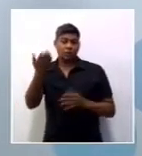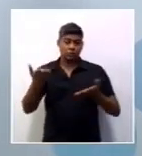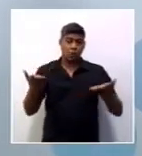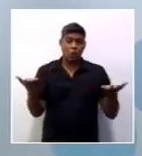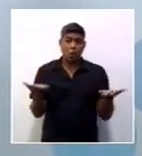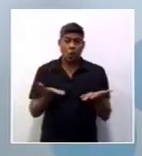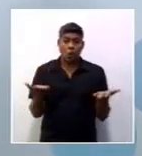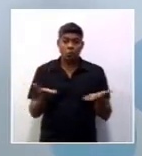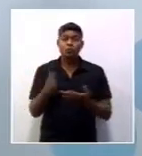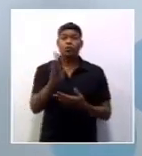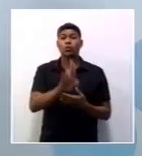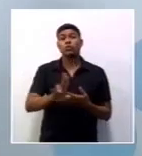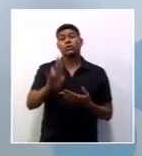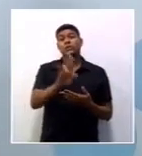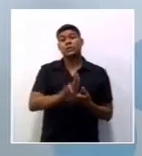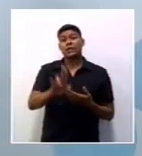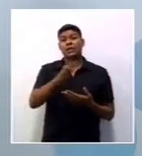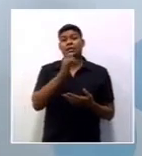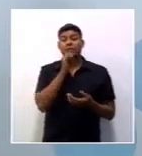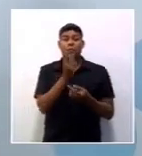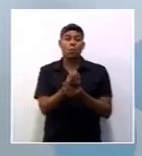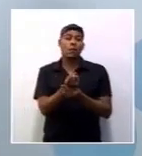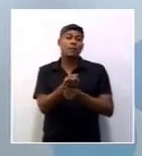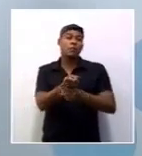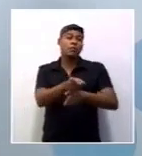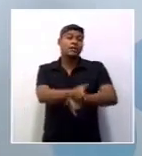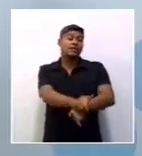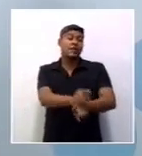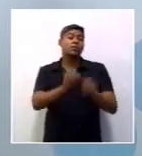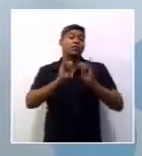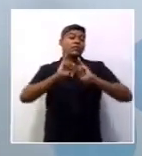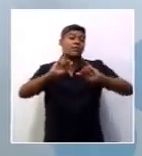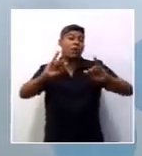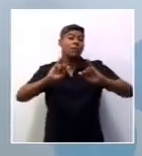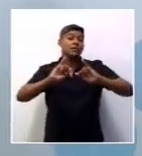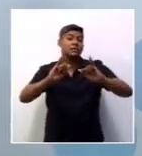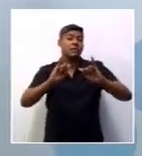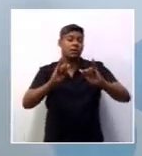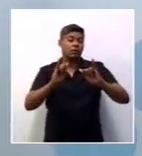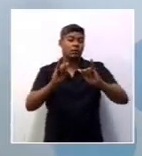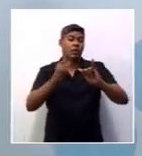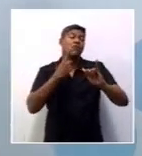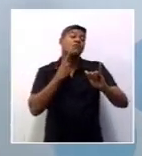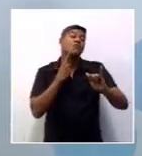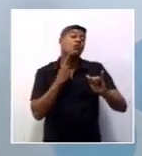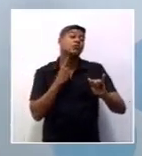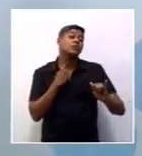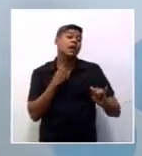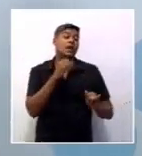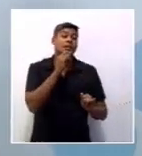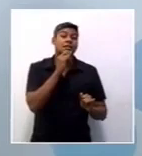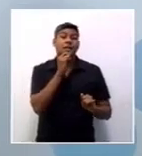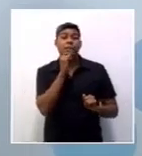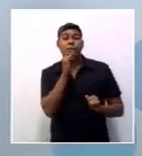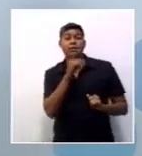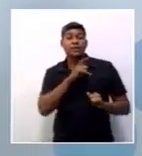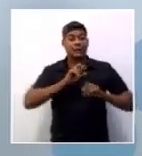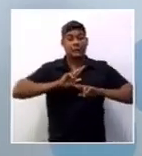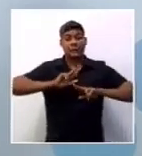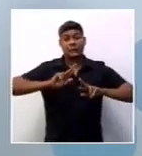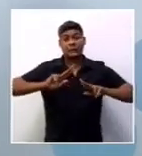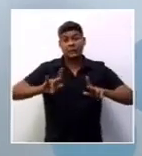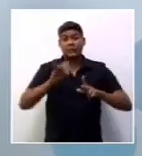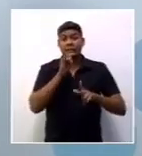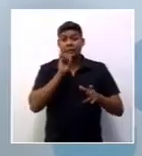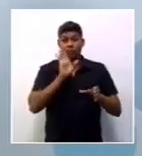hoje, é usado muito para manipulação de informações com algum intuito, né? A gente teve muitos casos, por exemplo,